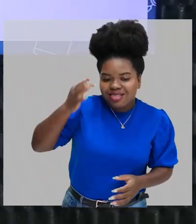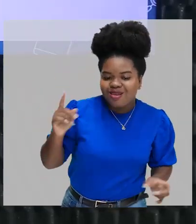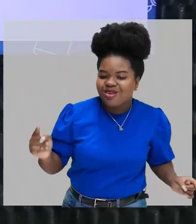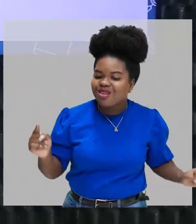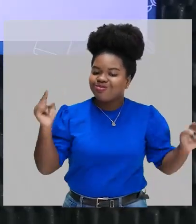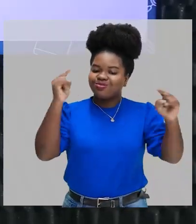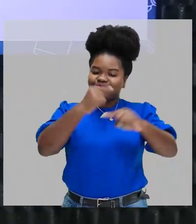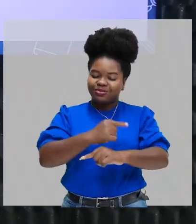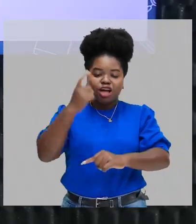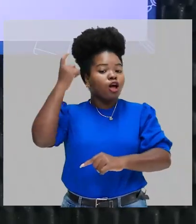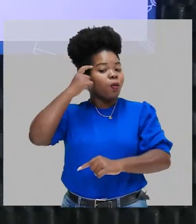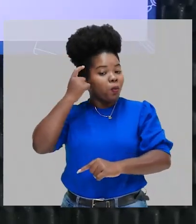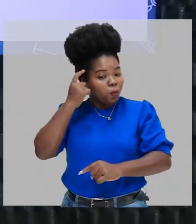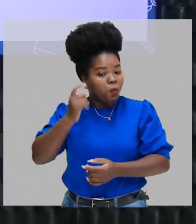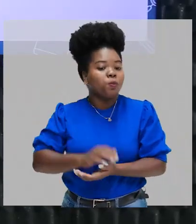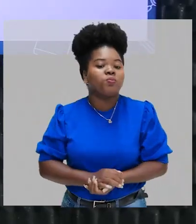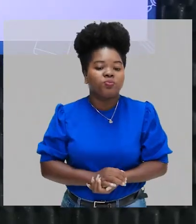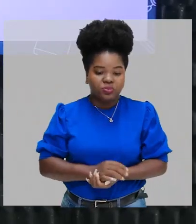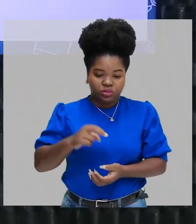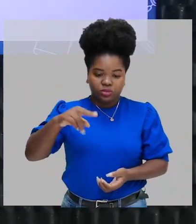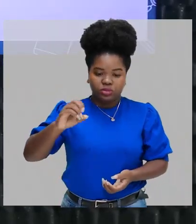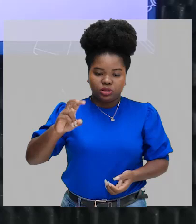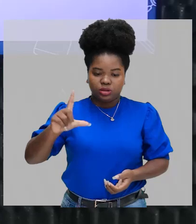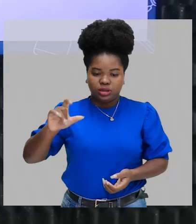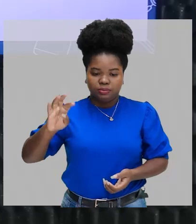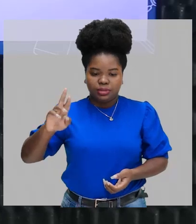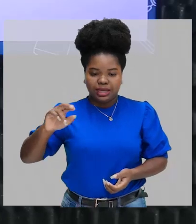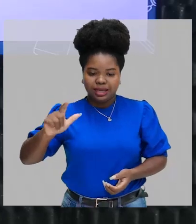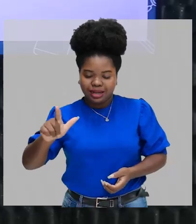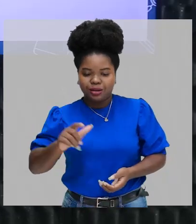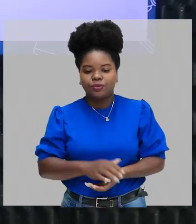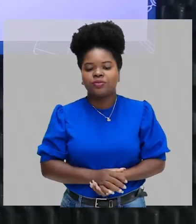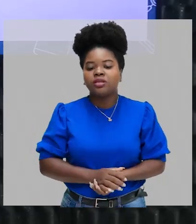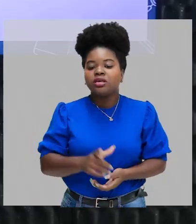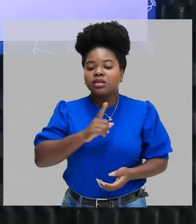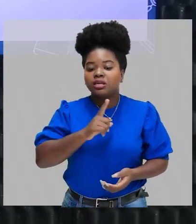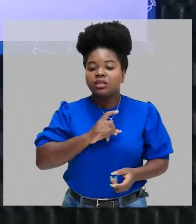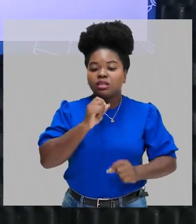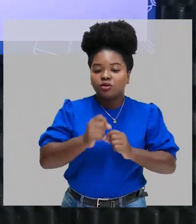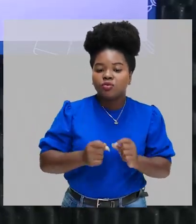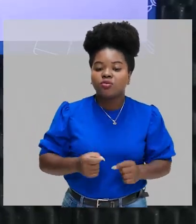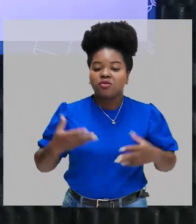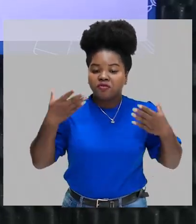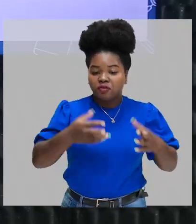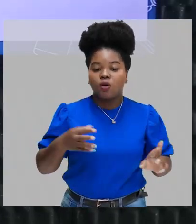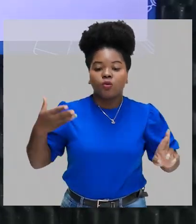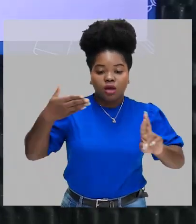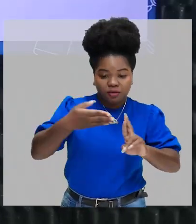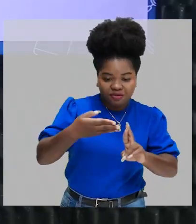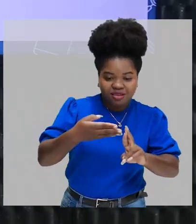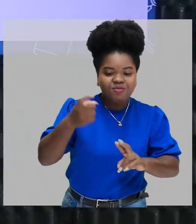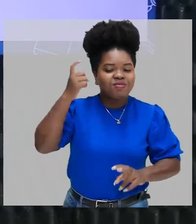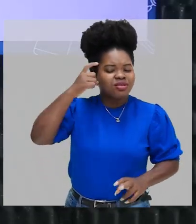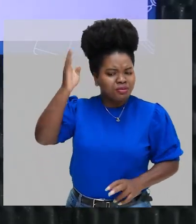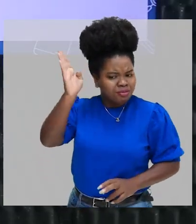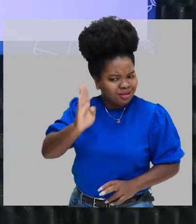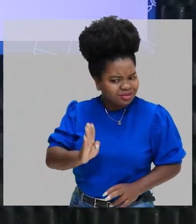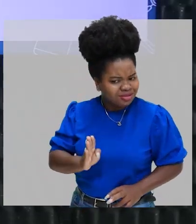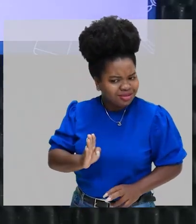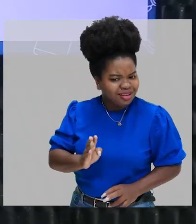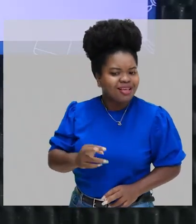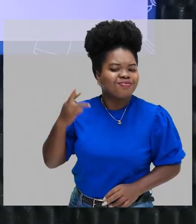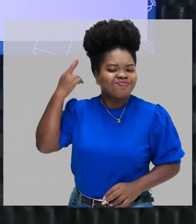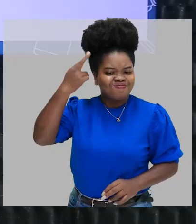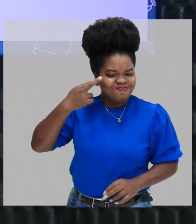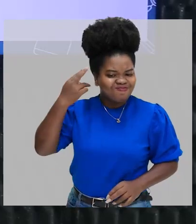contrária ao pensamento neoliberal, ao pensamento único. E tem como grande referência um pensador brasileiro. Olha que bacana, né? O